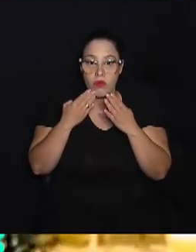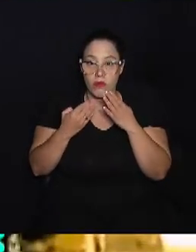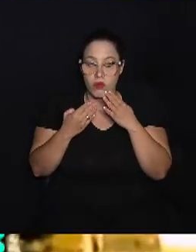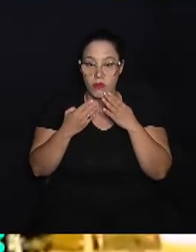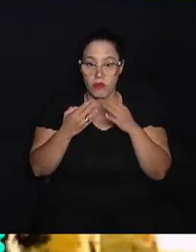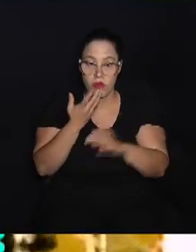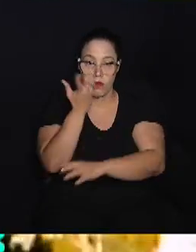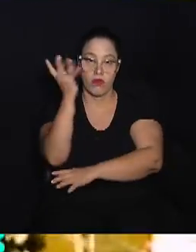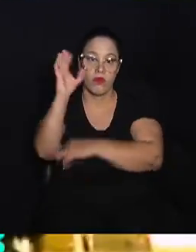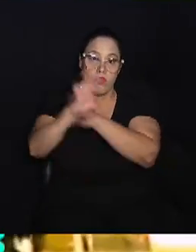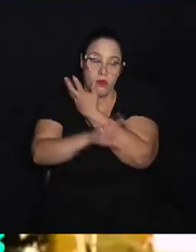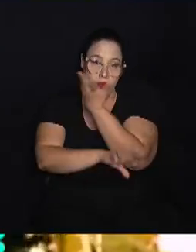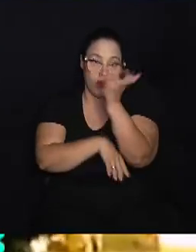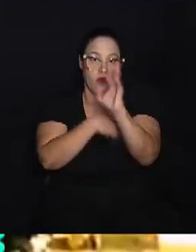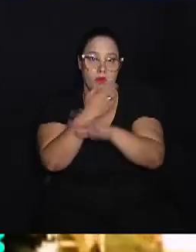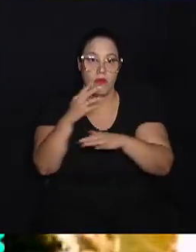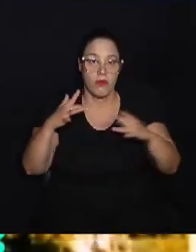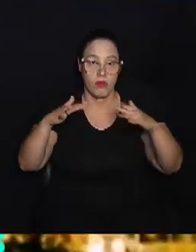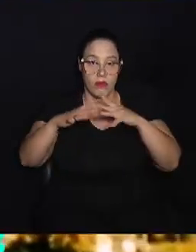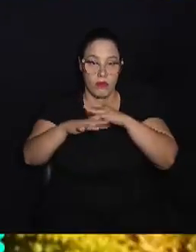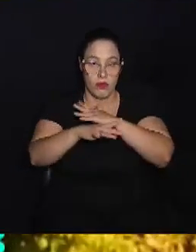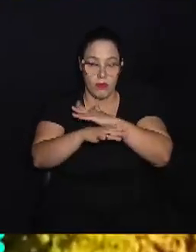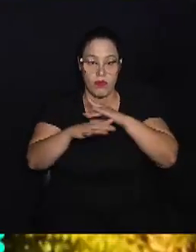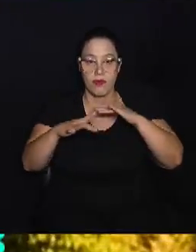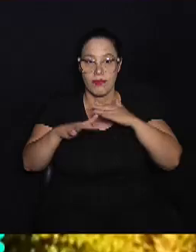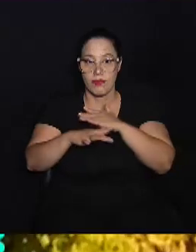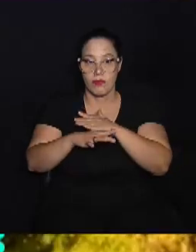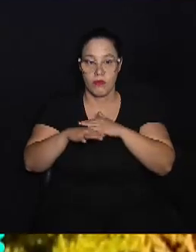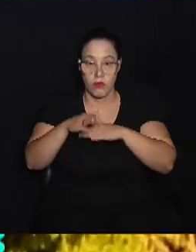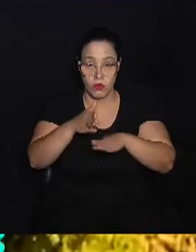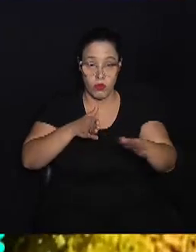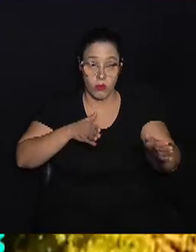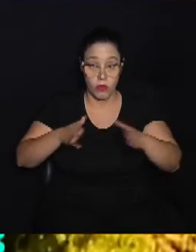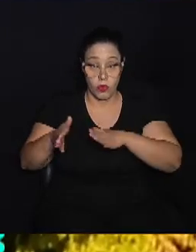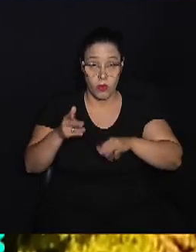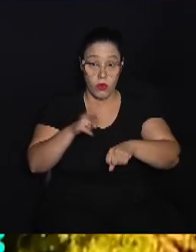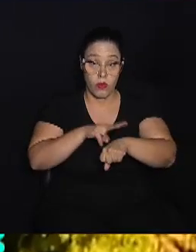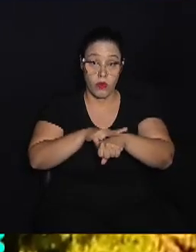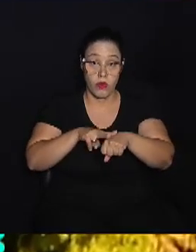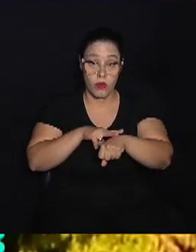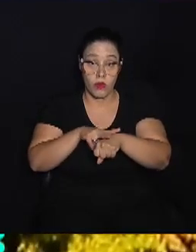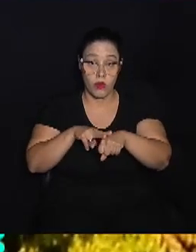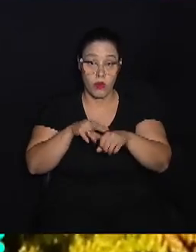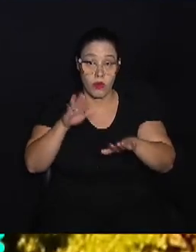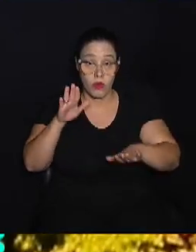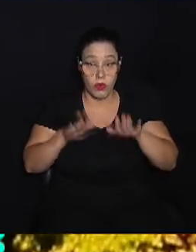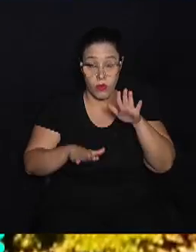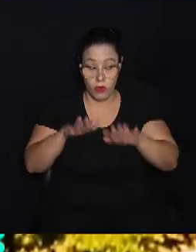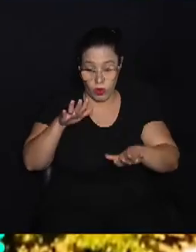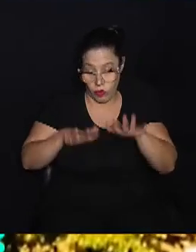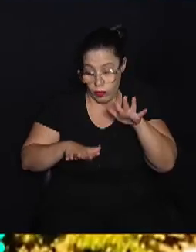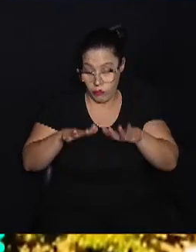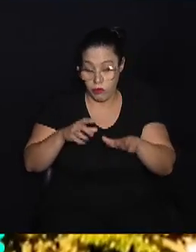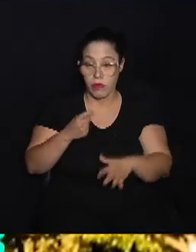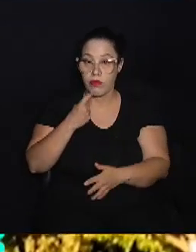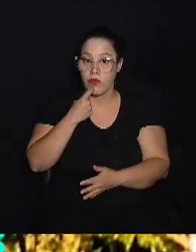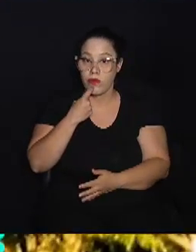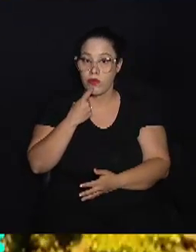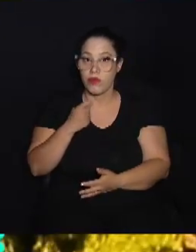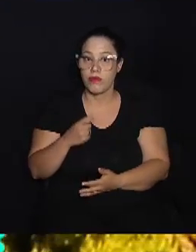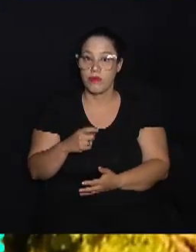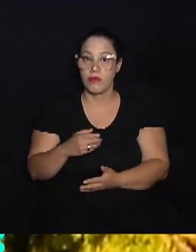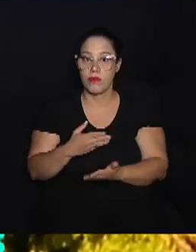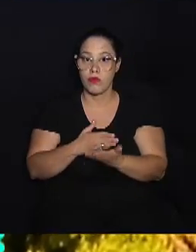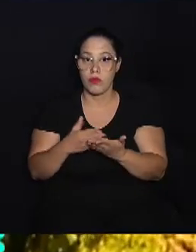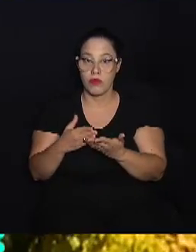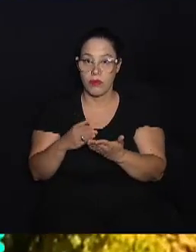das florestas urbanas, cinturões e corredores verdes para o equilíbrio ambiental de Campinas. E a